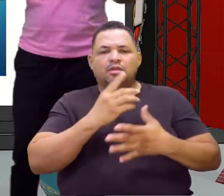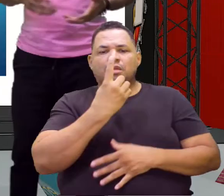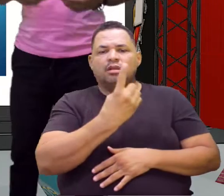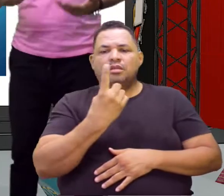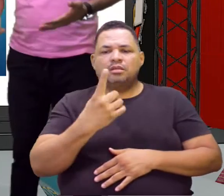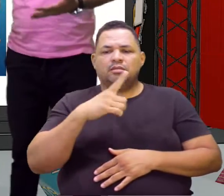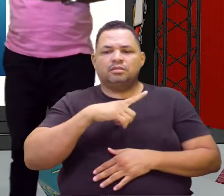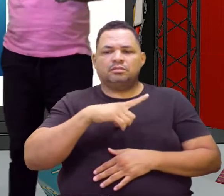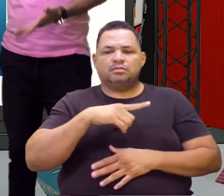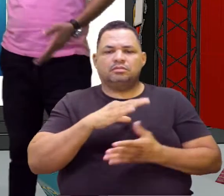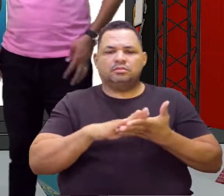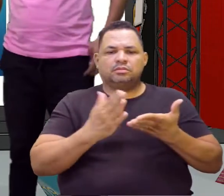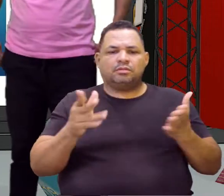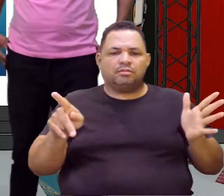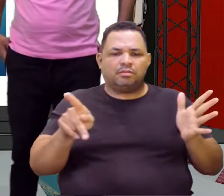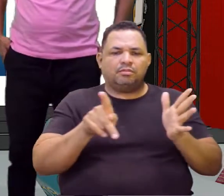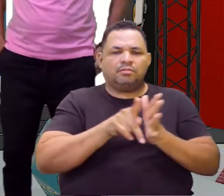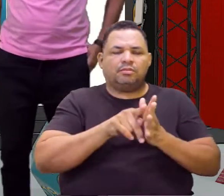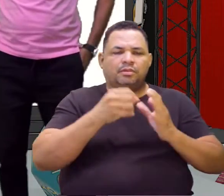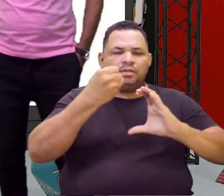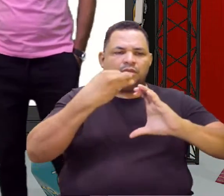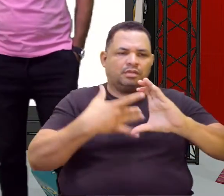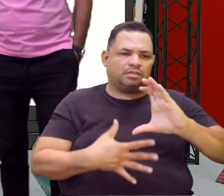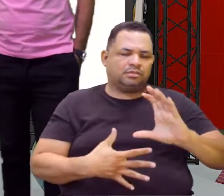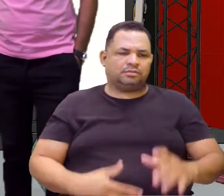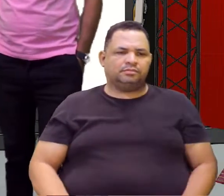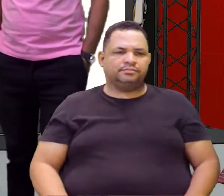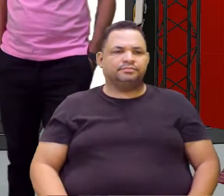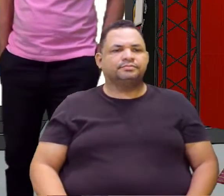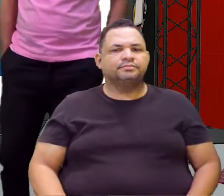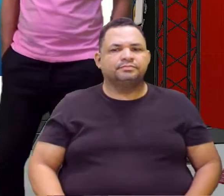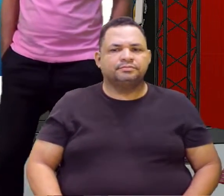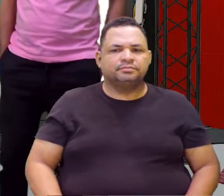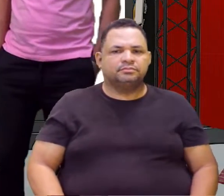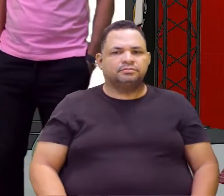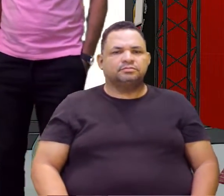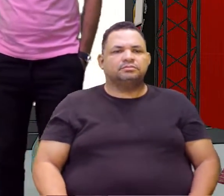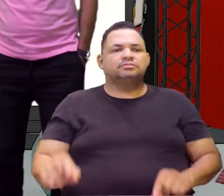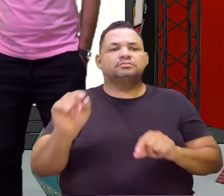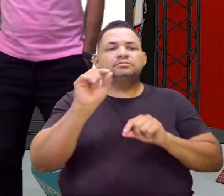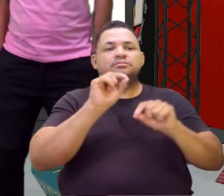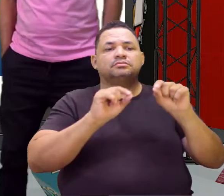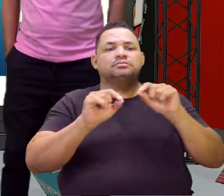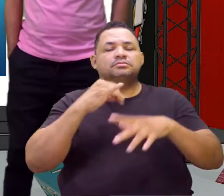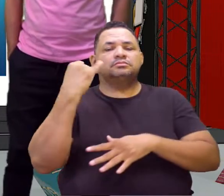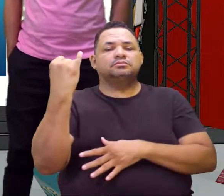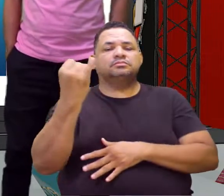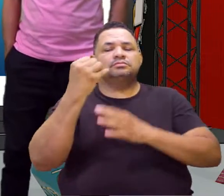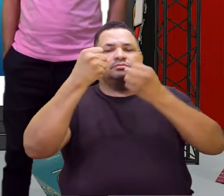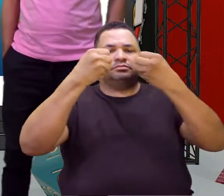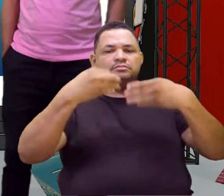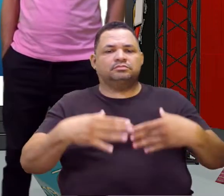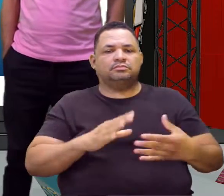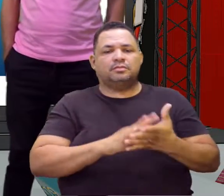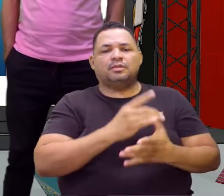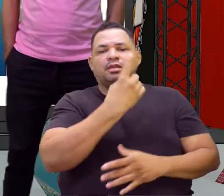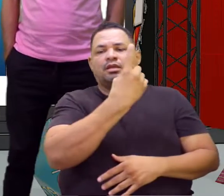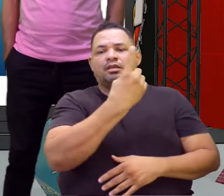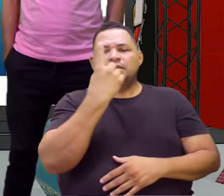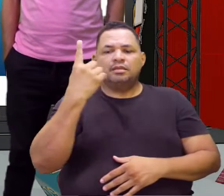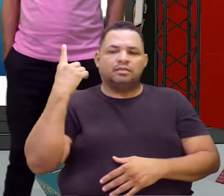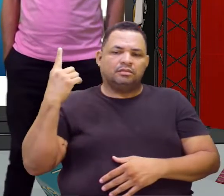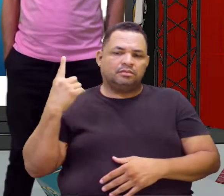cada um, é um caso específico. Isso mesmo. Então, ó, o que é importante a gente salientar aqui com vocês? Que cada